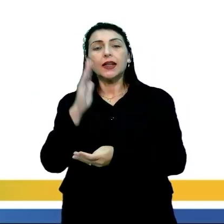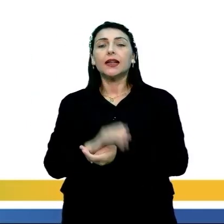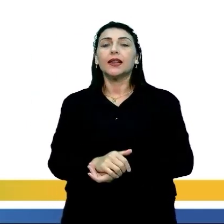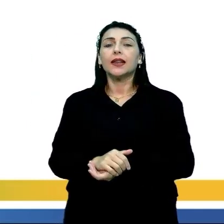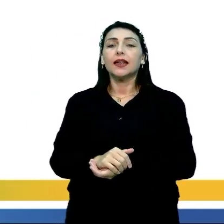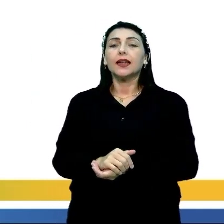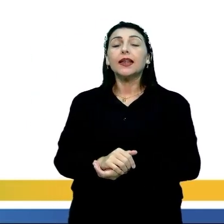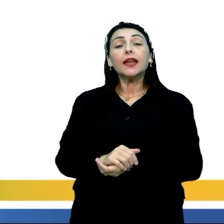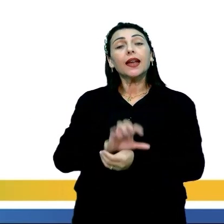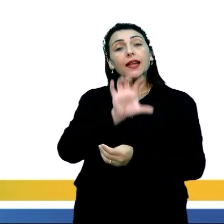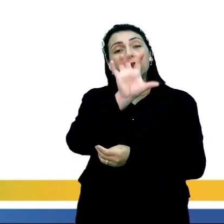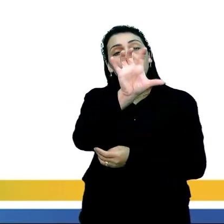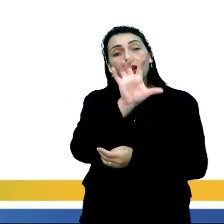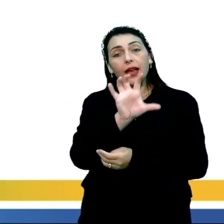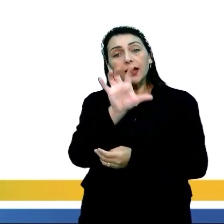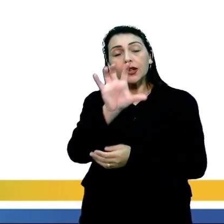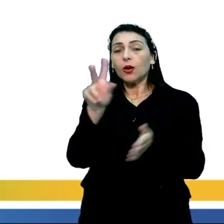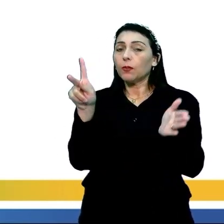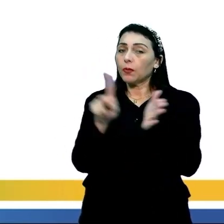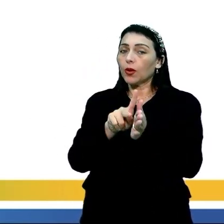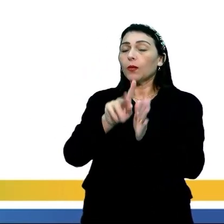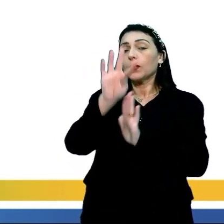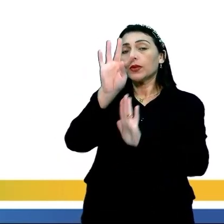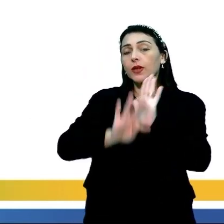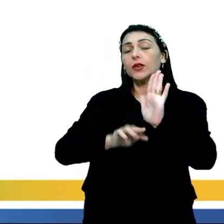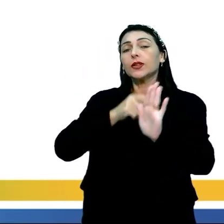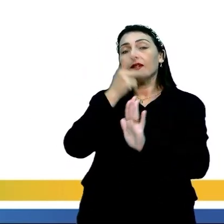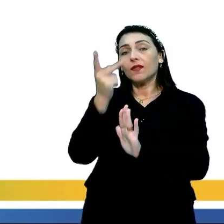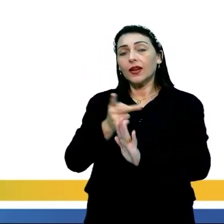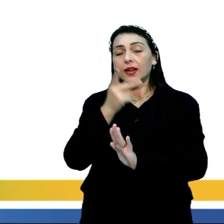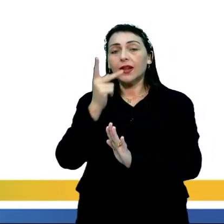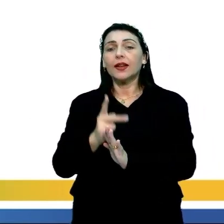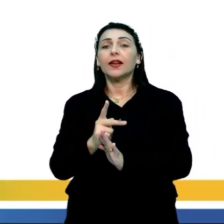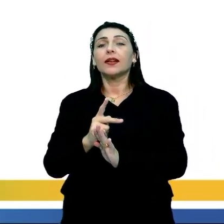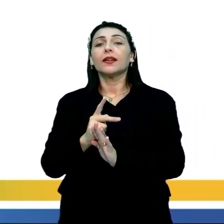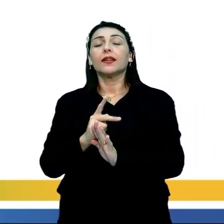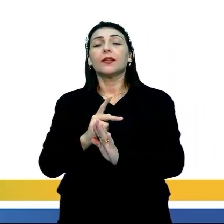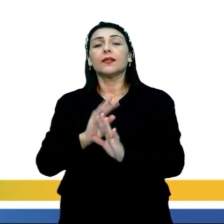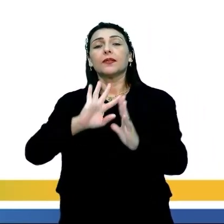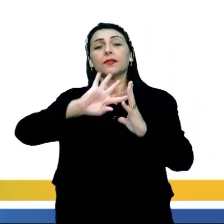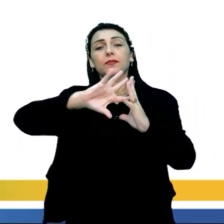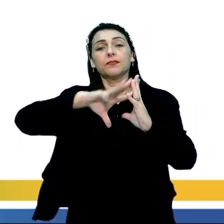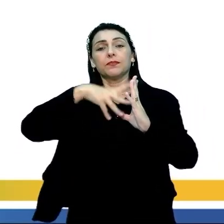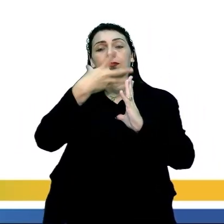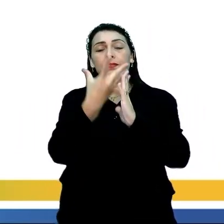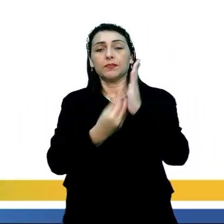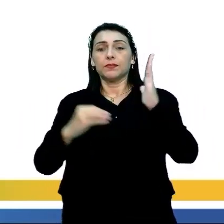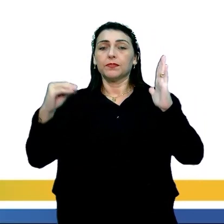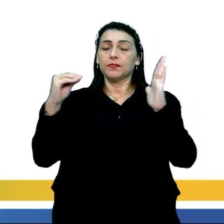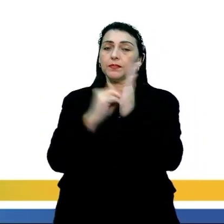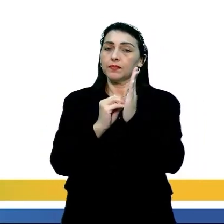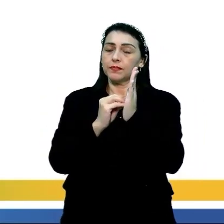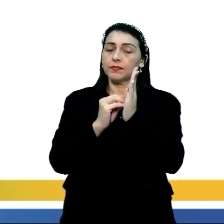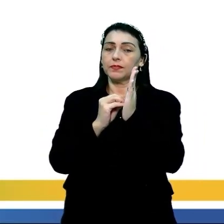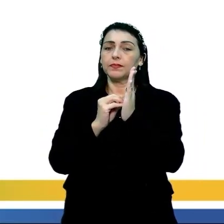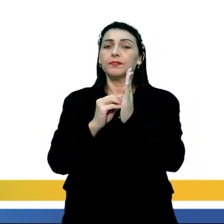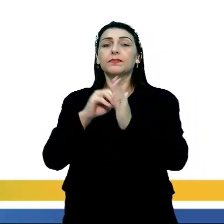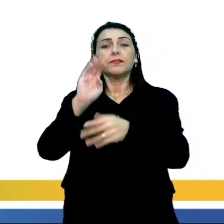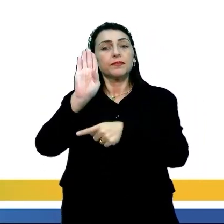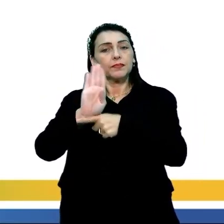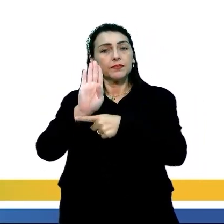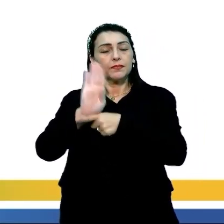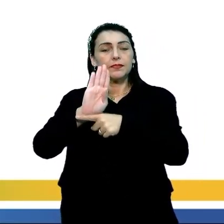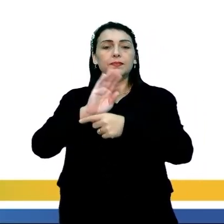esse domínio morfoclimático do qual o texto cita, ele está se referindo ao domínio Letra